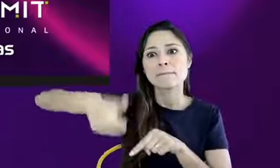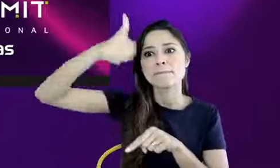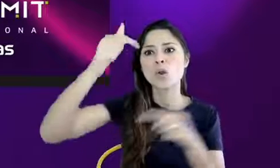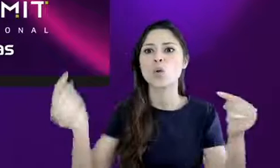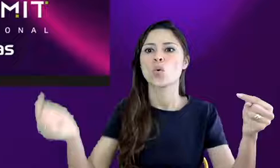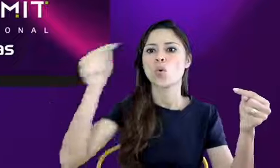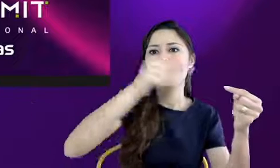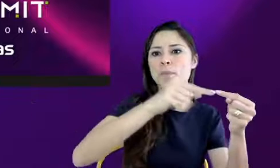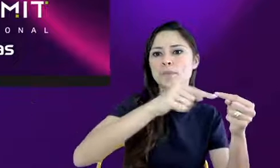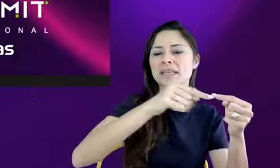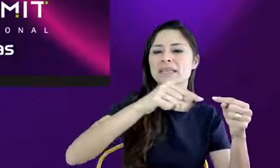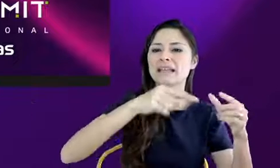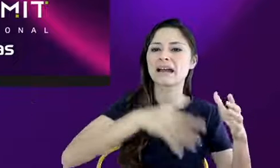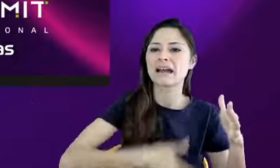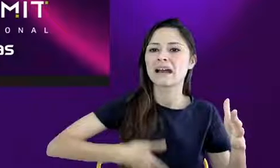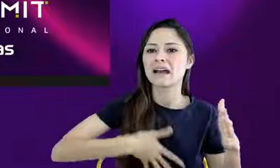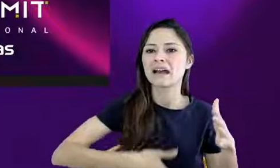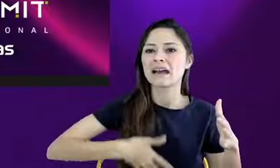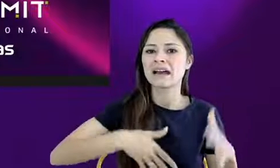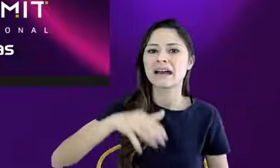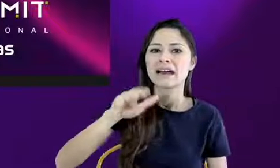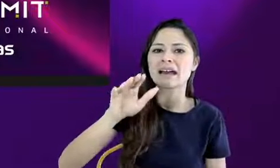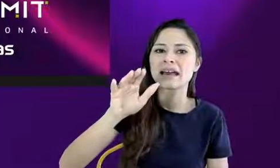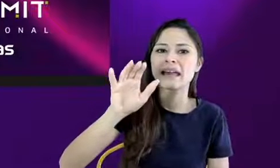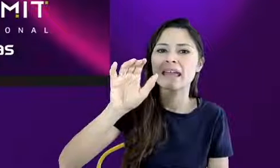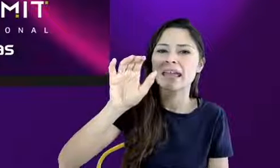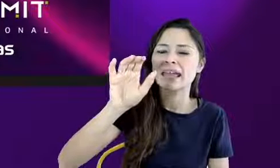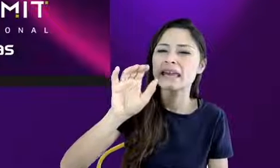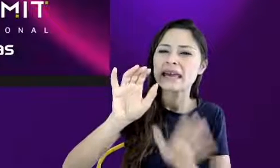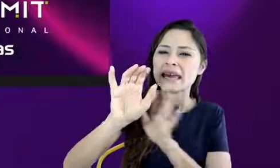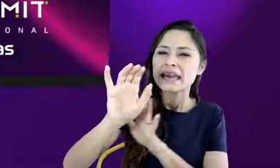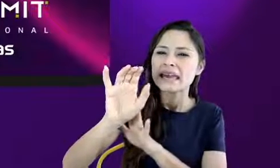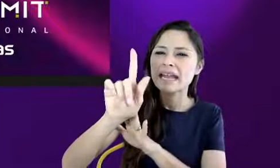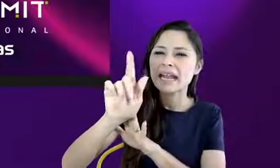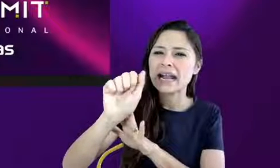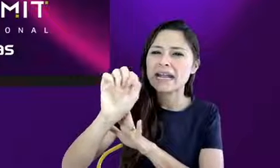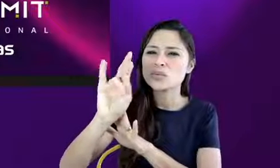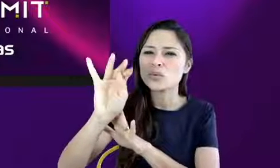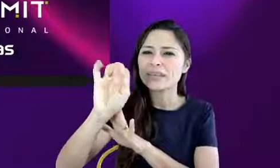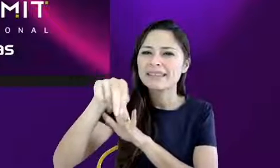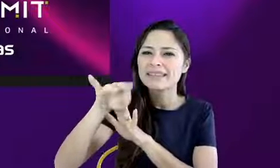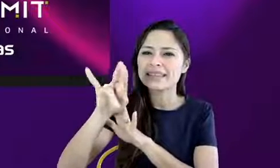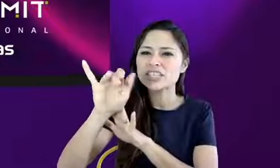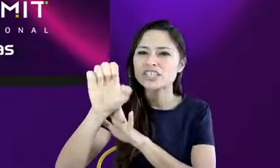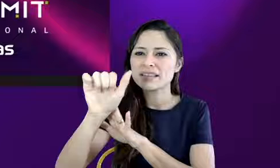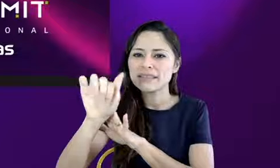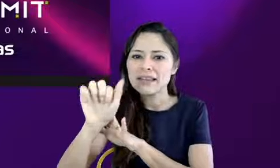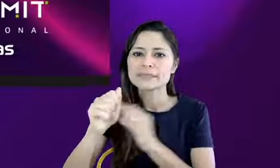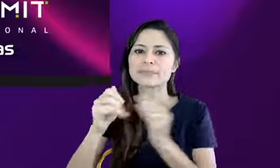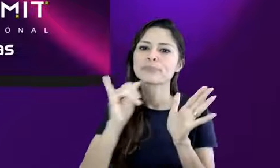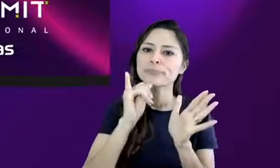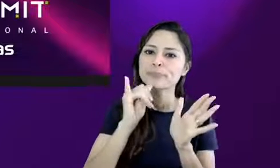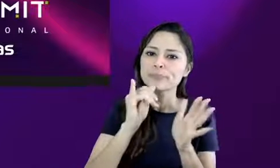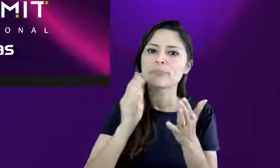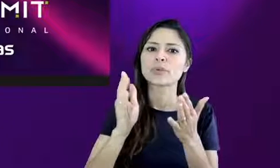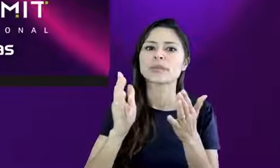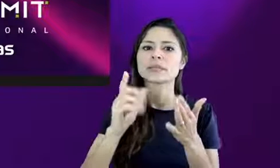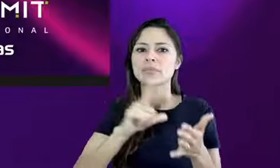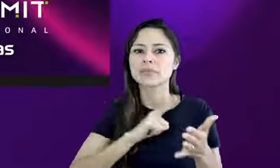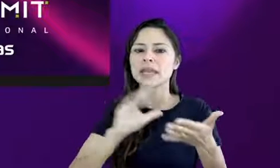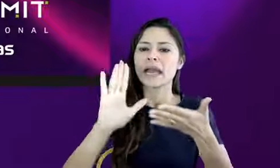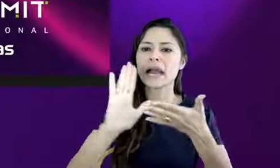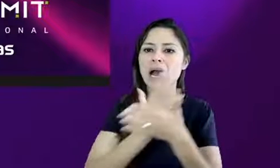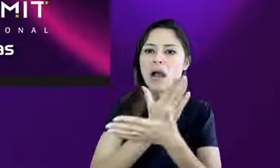manifestações inflamatórias extraintestinais. Então, eles estão indicados também nas espondiloartrites, tanto axial como periférica, no